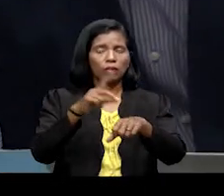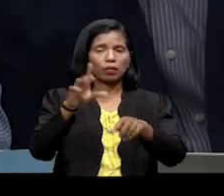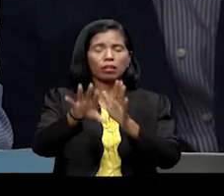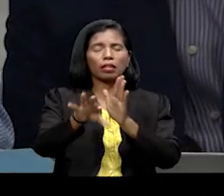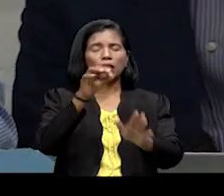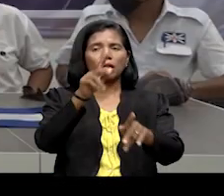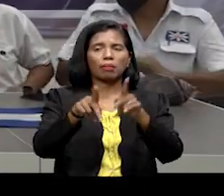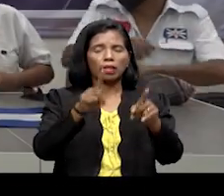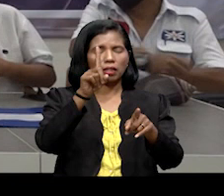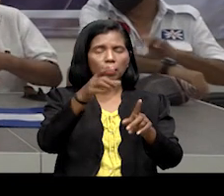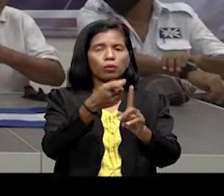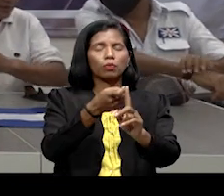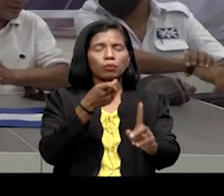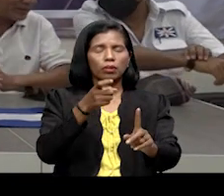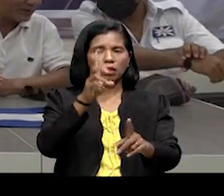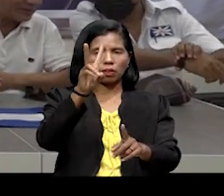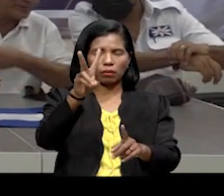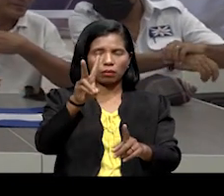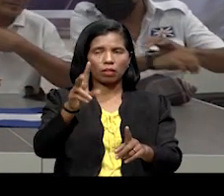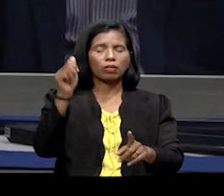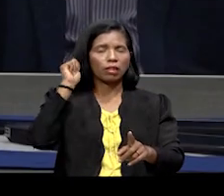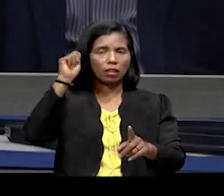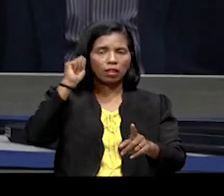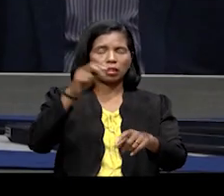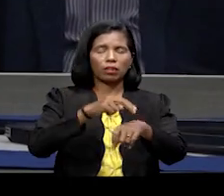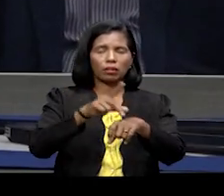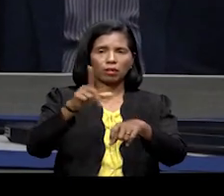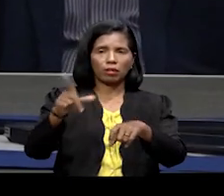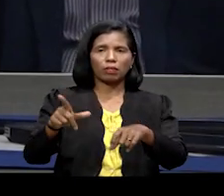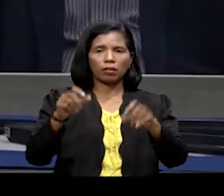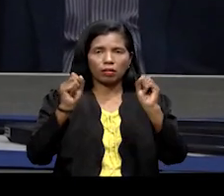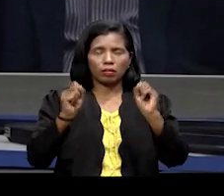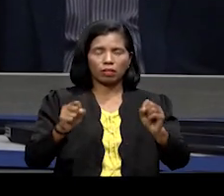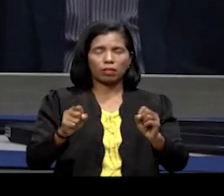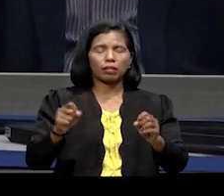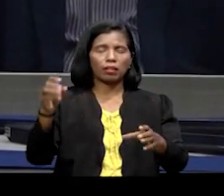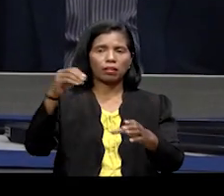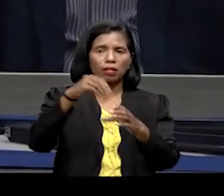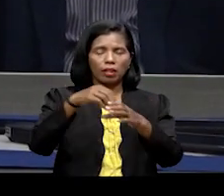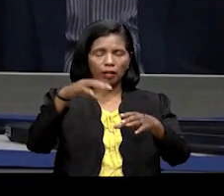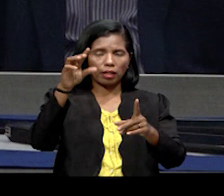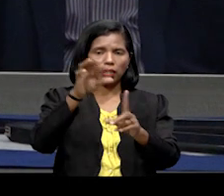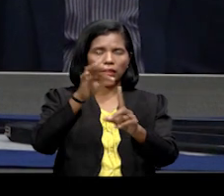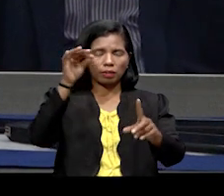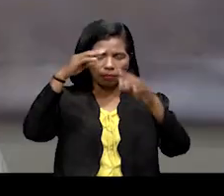DIKOMPETI ELISANG PRESIDENSIAL PERIODU RIHUNRU